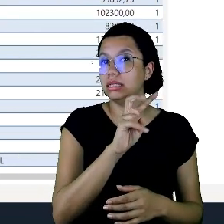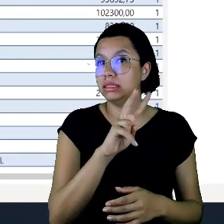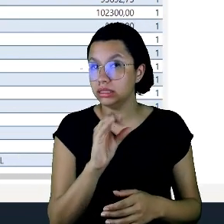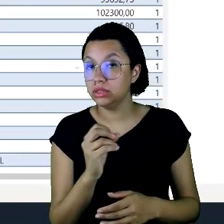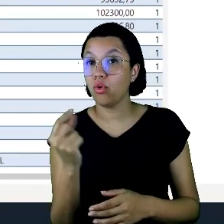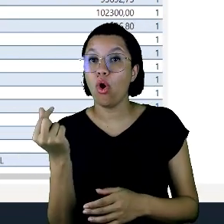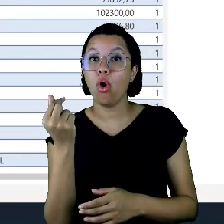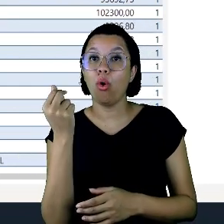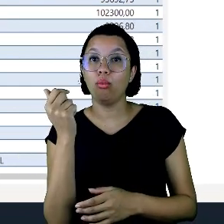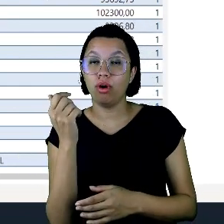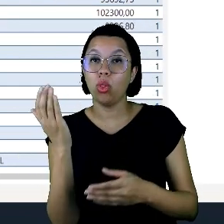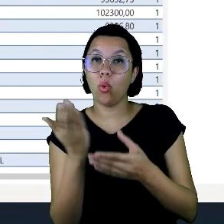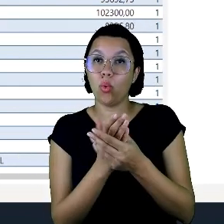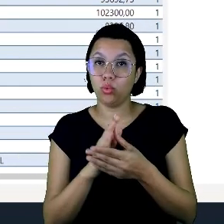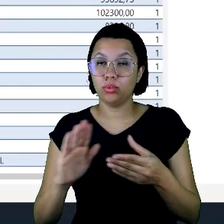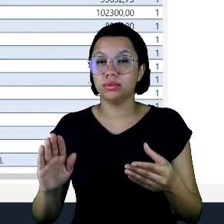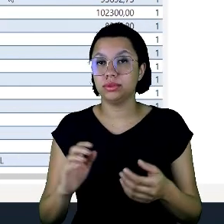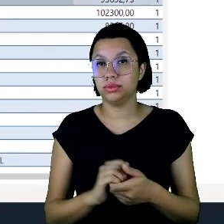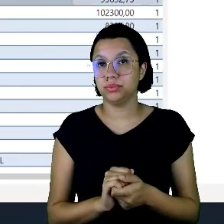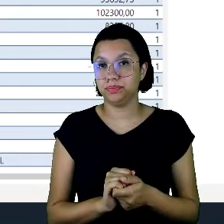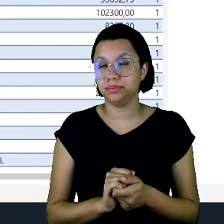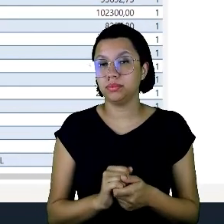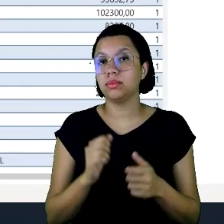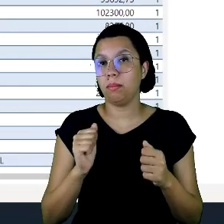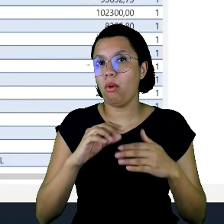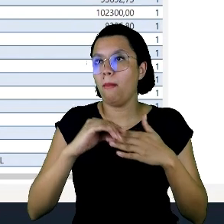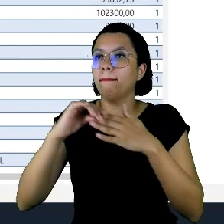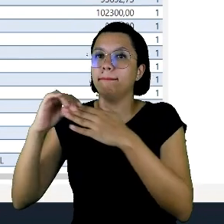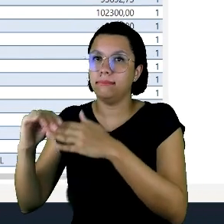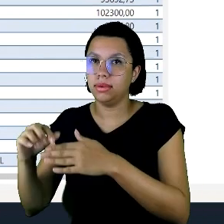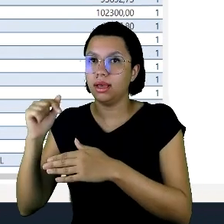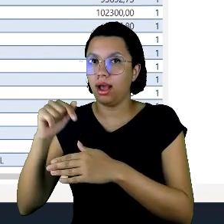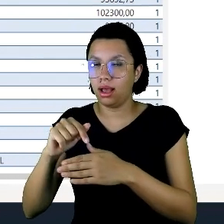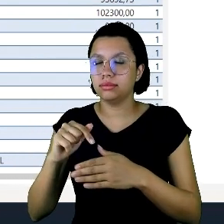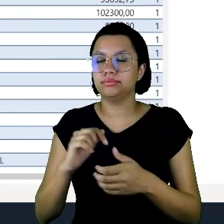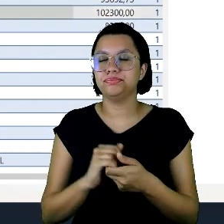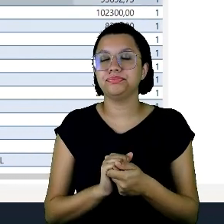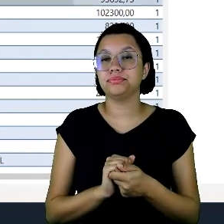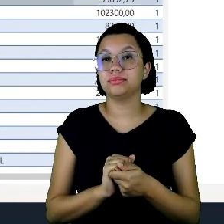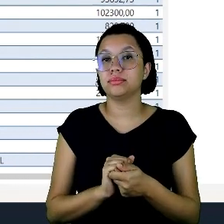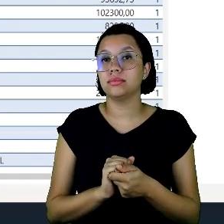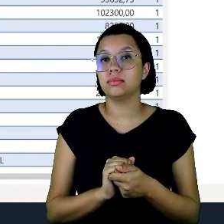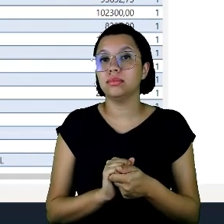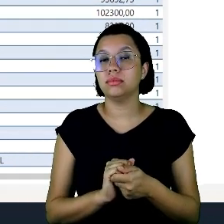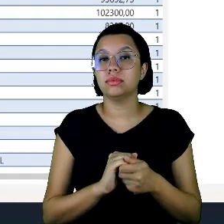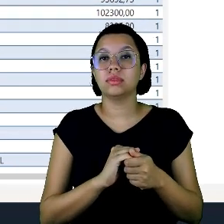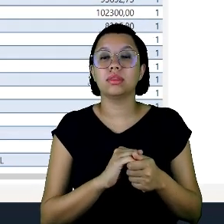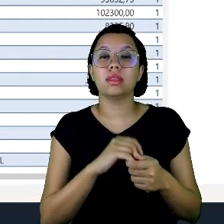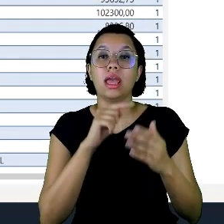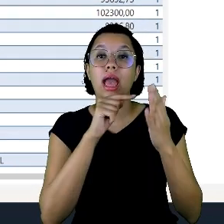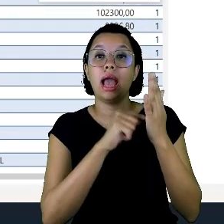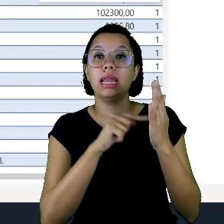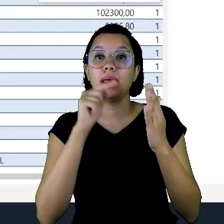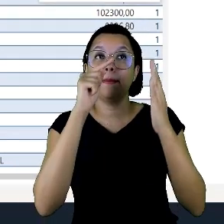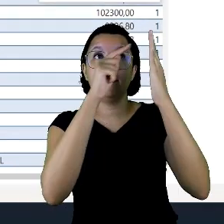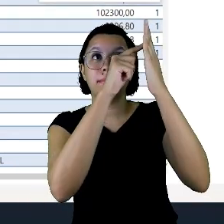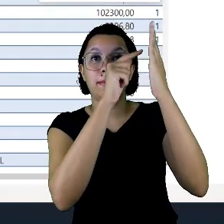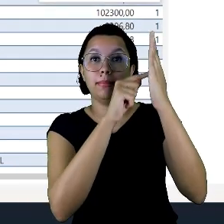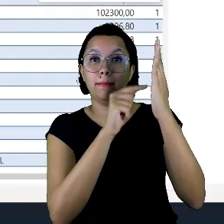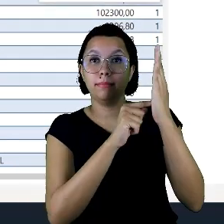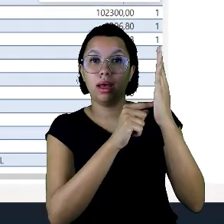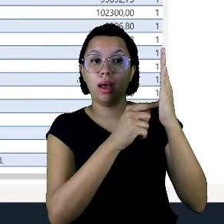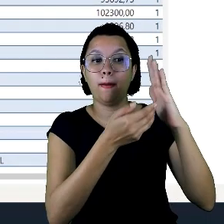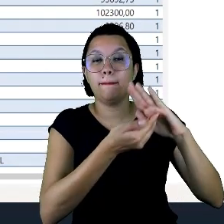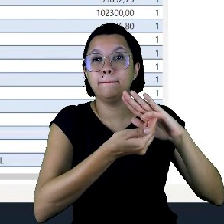Tá? E aí, é possível exportar essa listagem. Então, estando aqui nessa visualização, listar processos, clicando nos 3